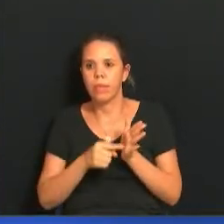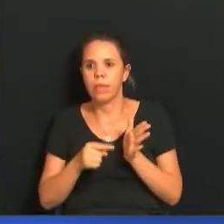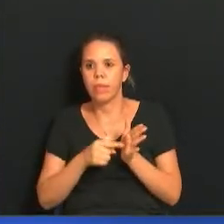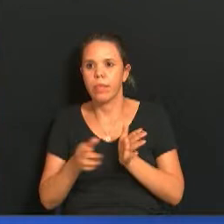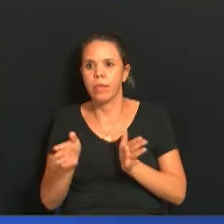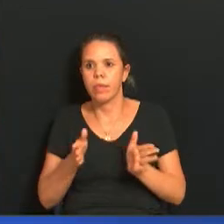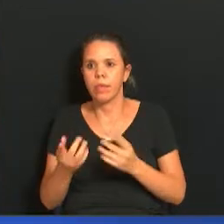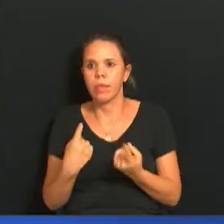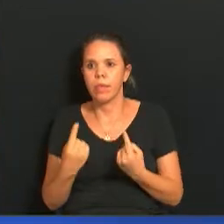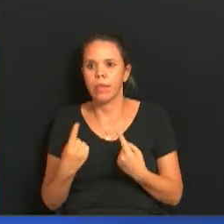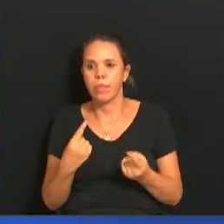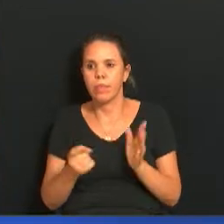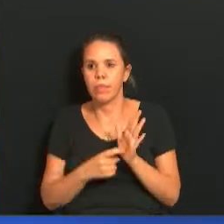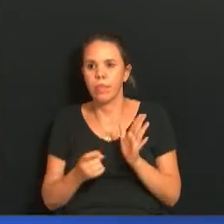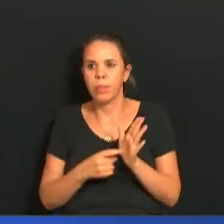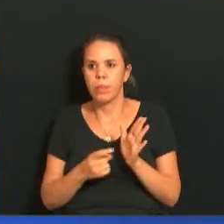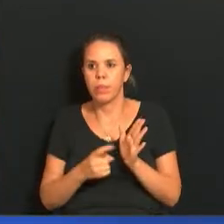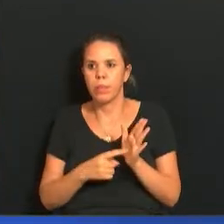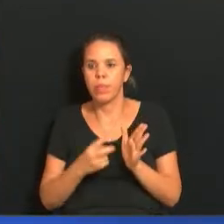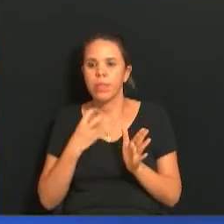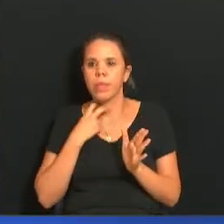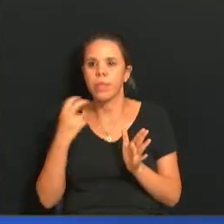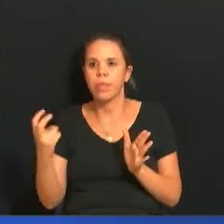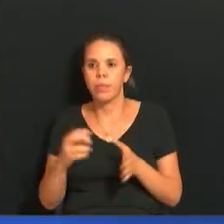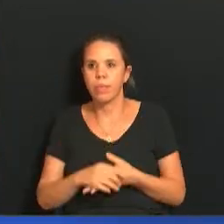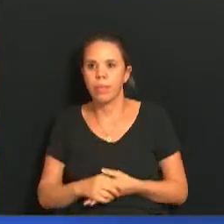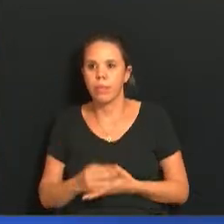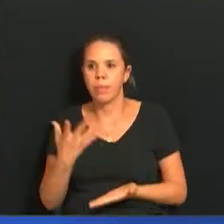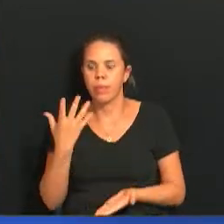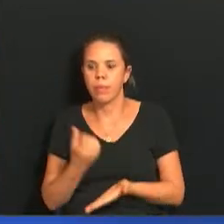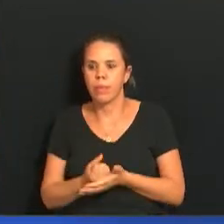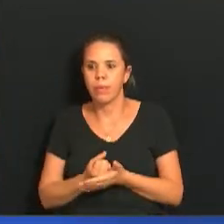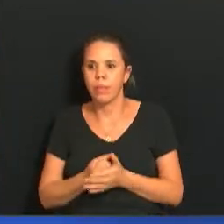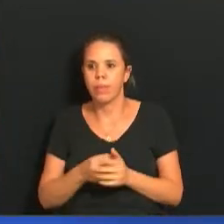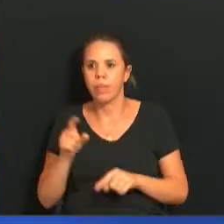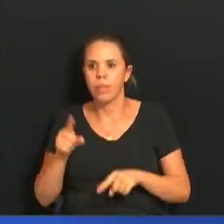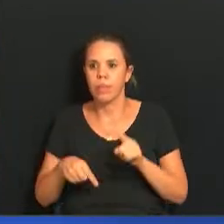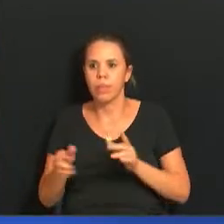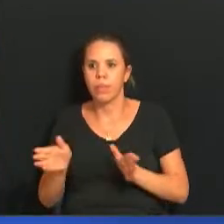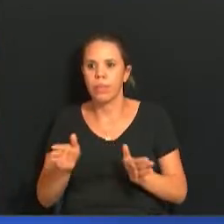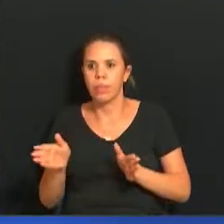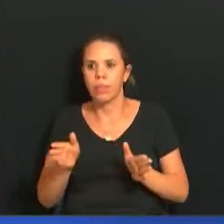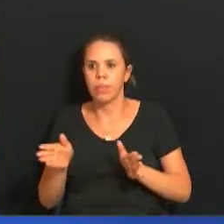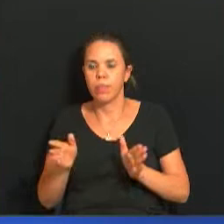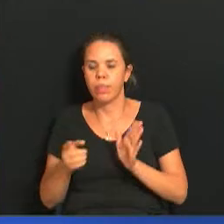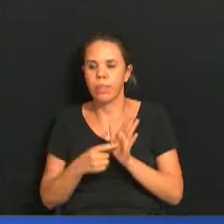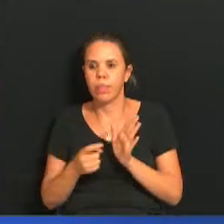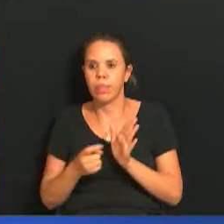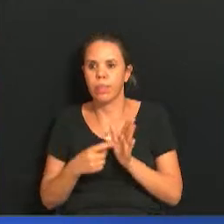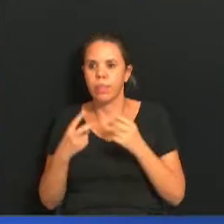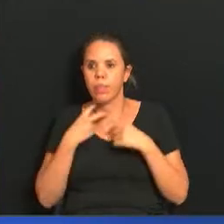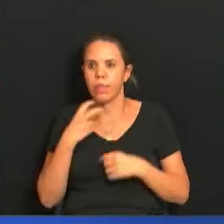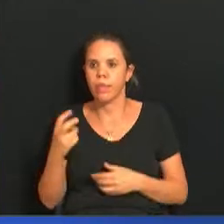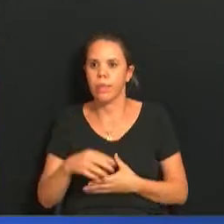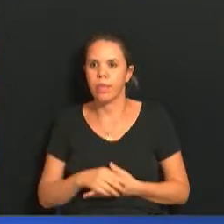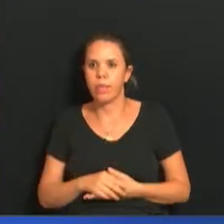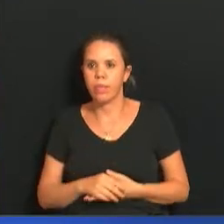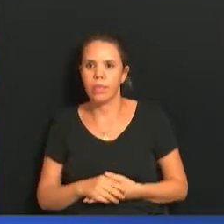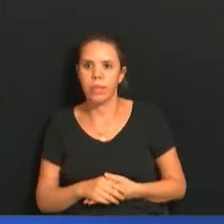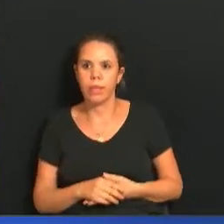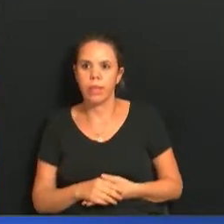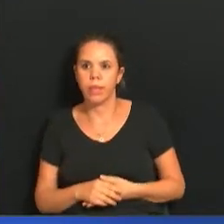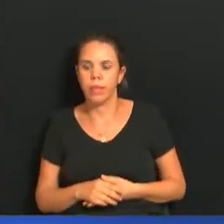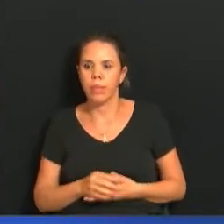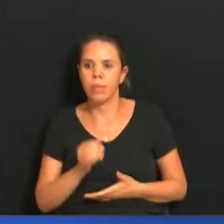acessibilidade. Clique aqui para o comando de voz. Gráfico Citamobi acessibilidade. Clique aqui para o comando de voz. Eu vou